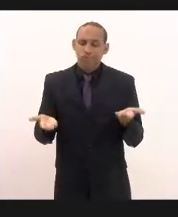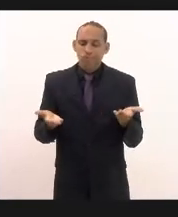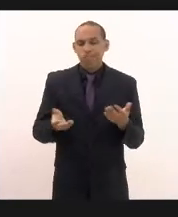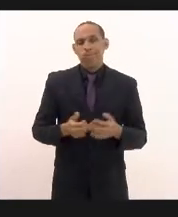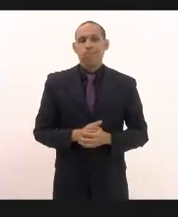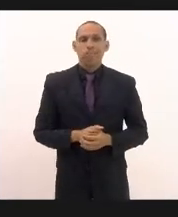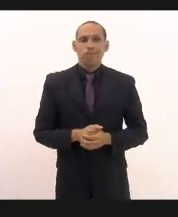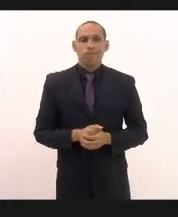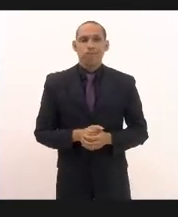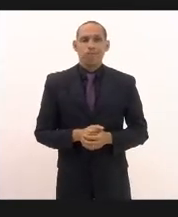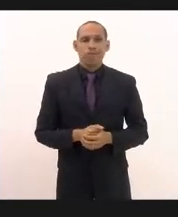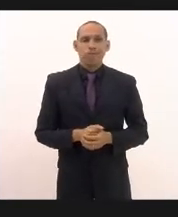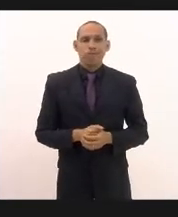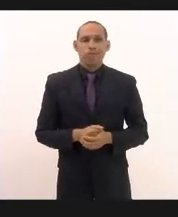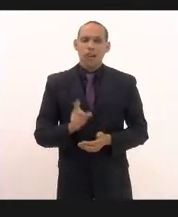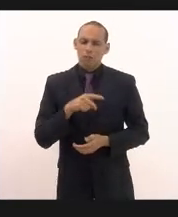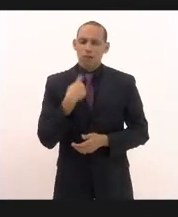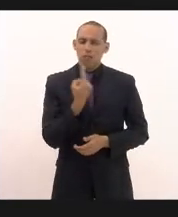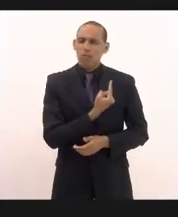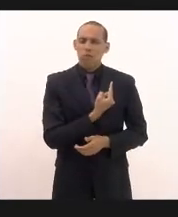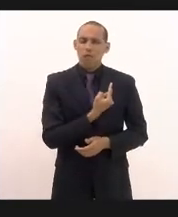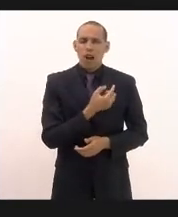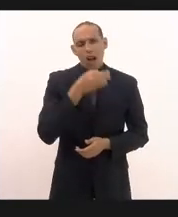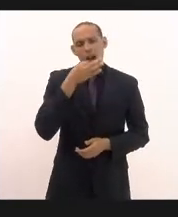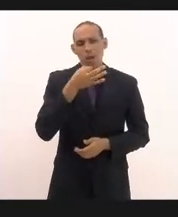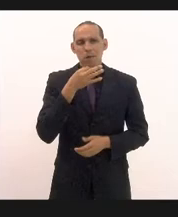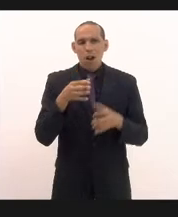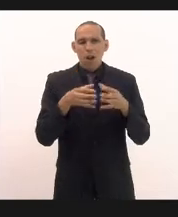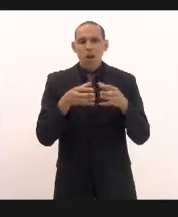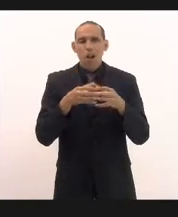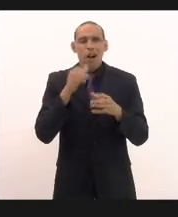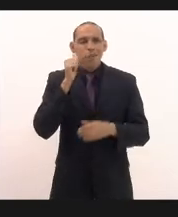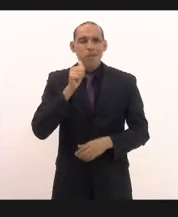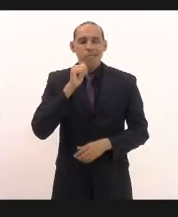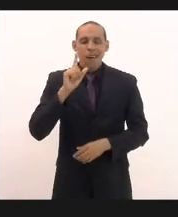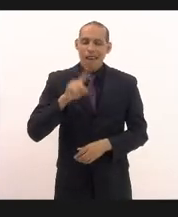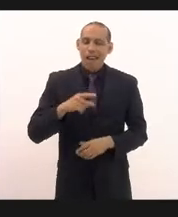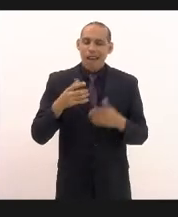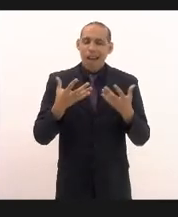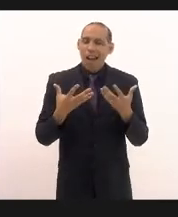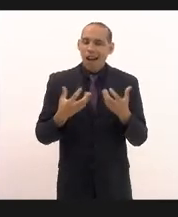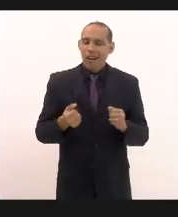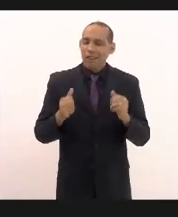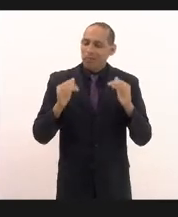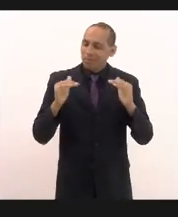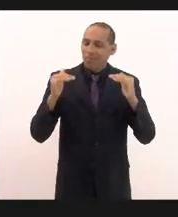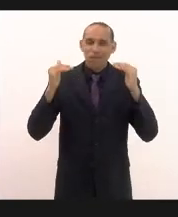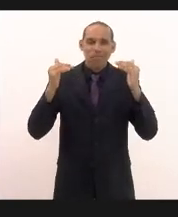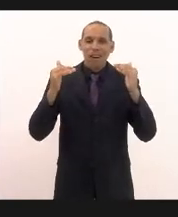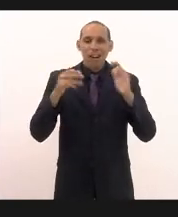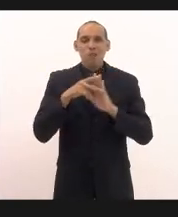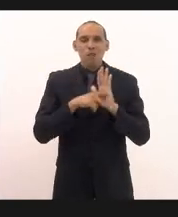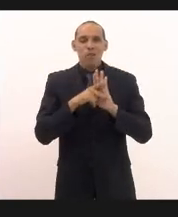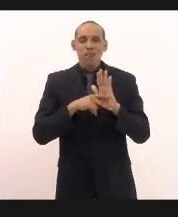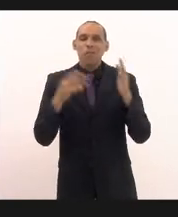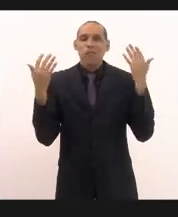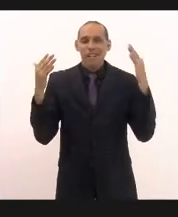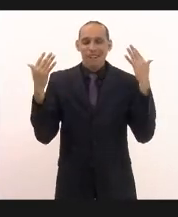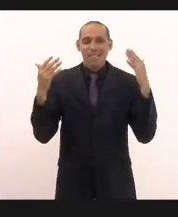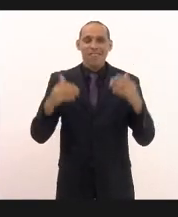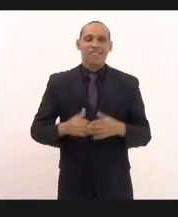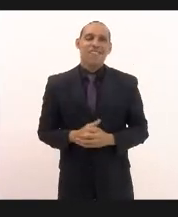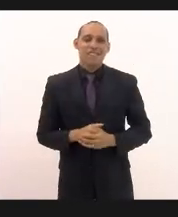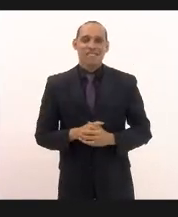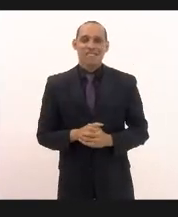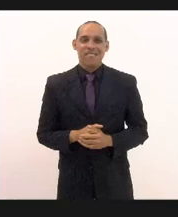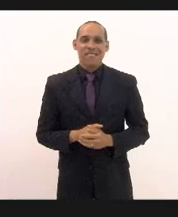então, o nosso parecer pela Comissão de Mulheres é altamente favorável ao projeto e parabéns,